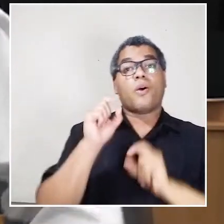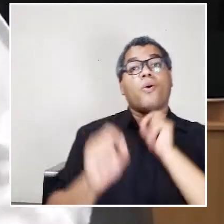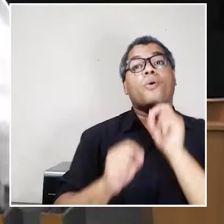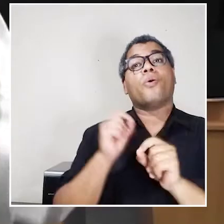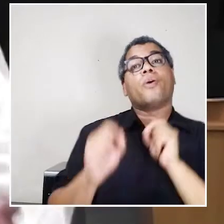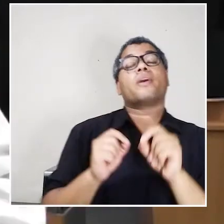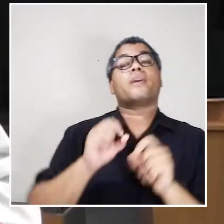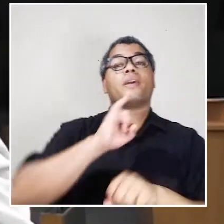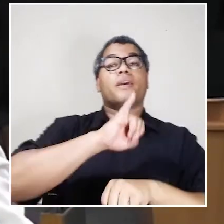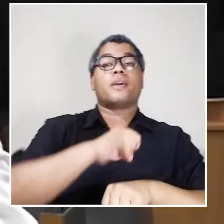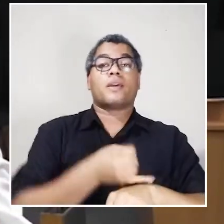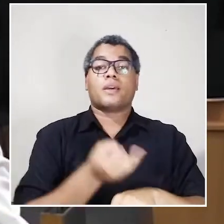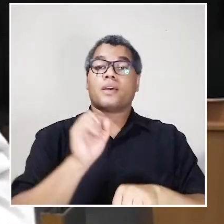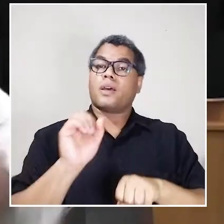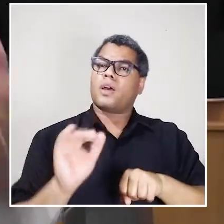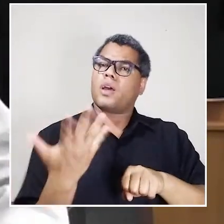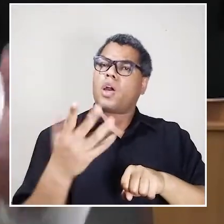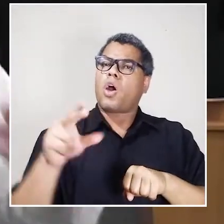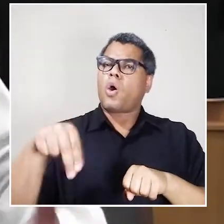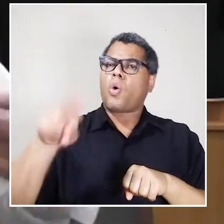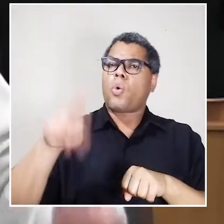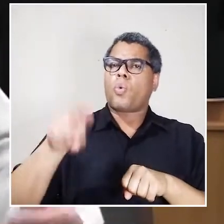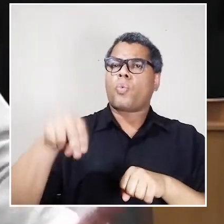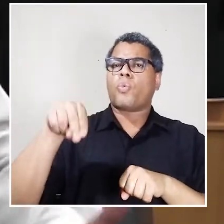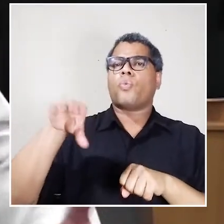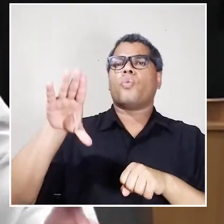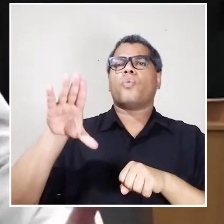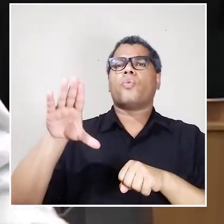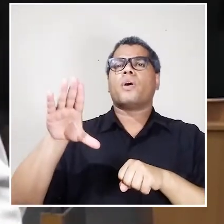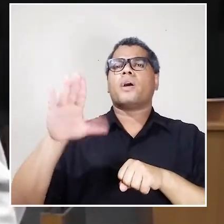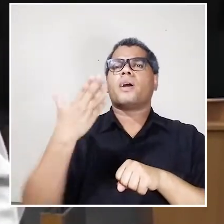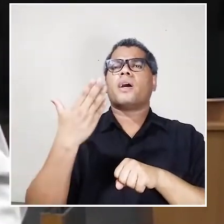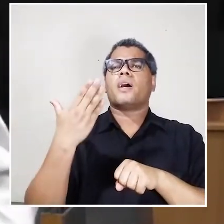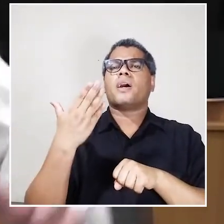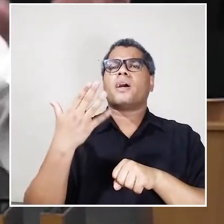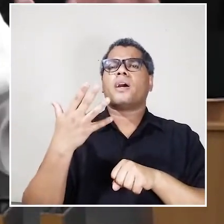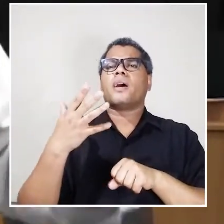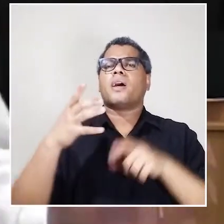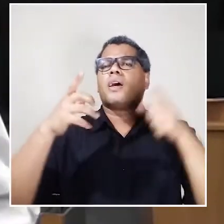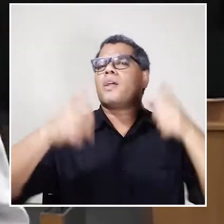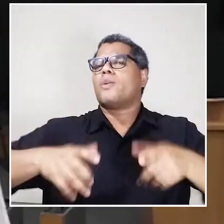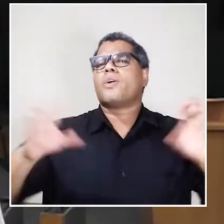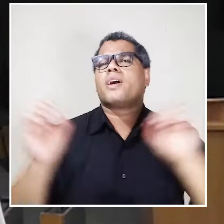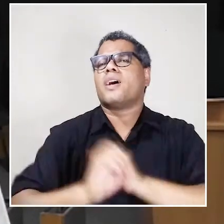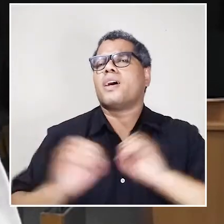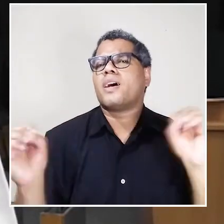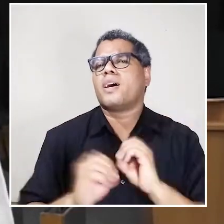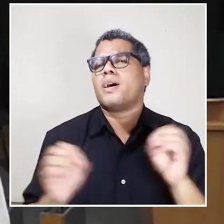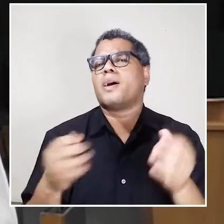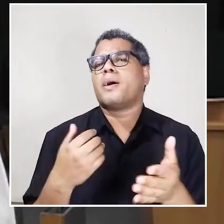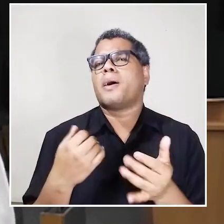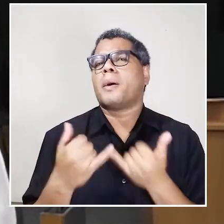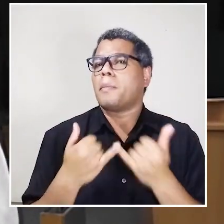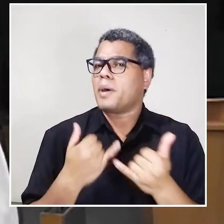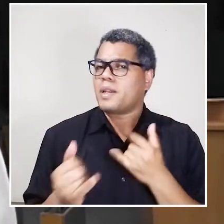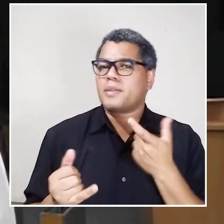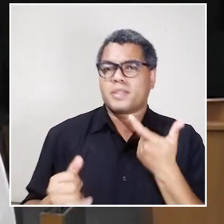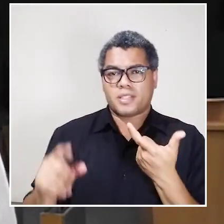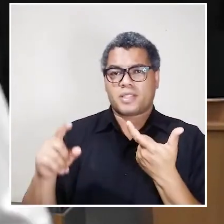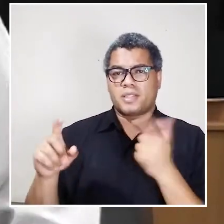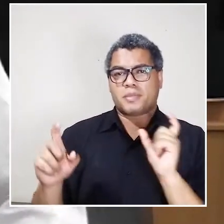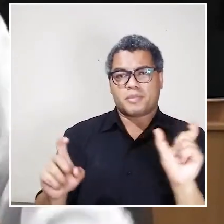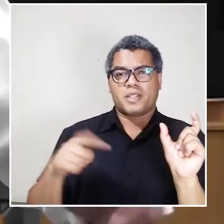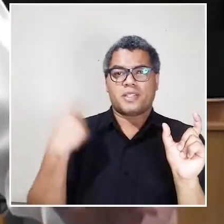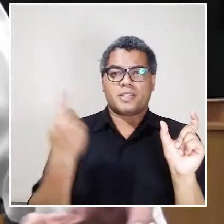que aconteceu em Jerusalém nunca havia acontecido em lugar nenhum. Até parece uma expressão que se usava muito recentemente aqui em nosso